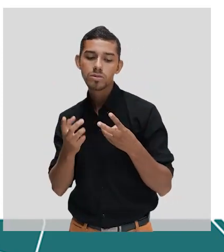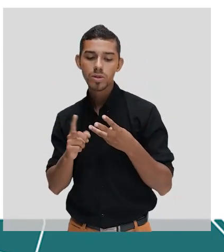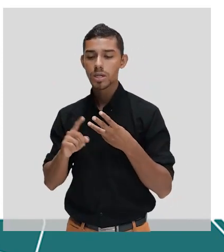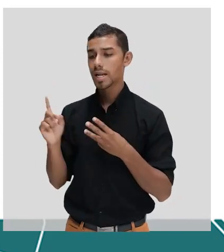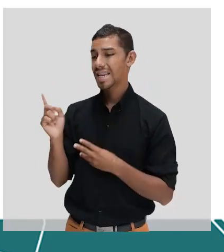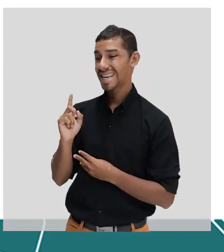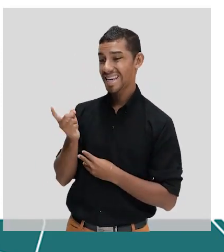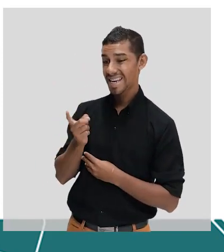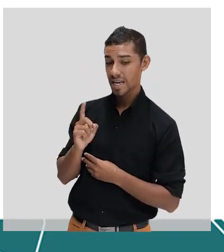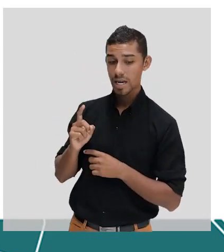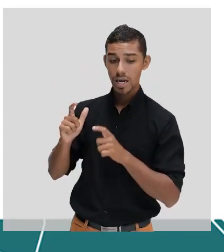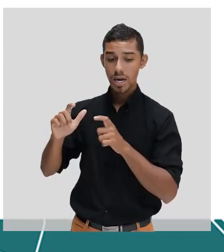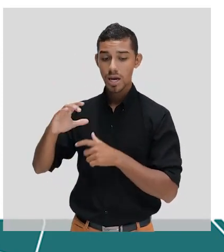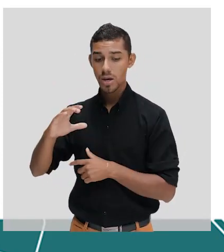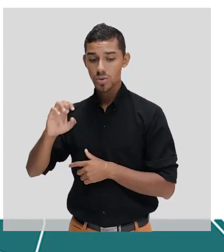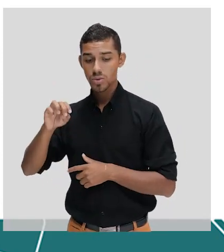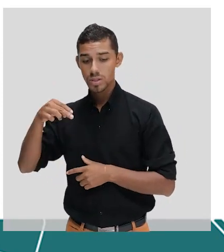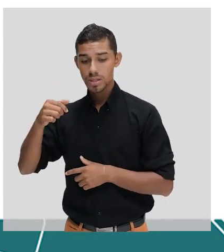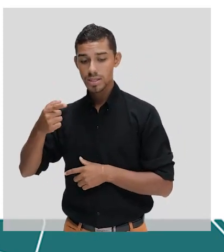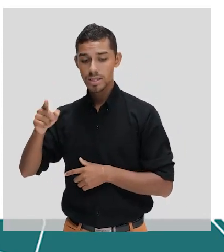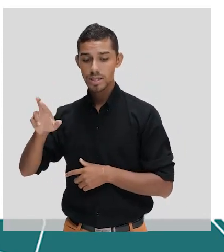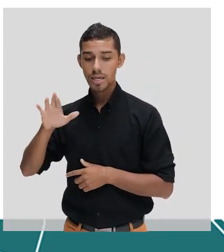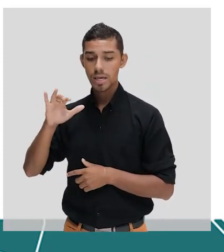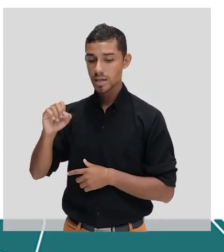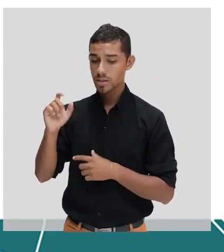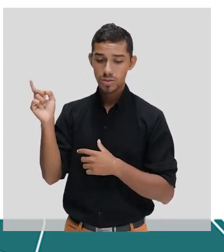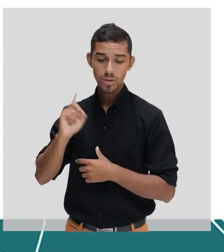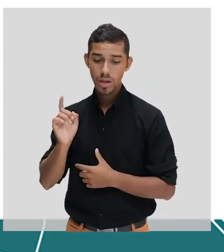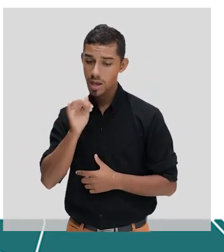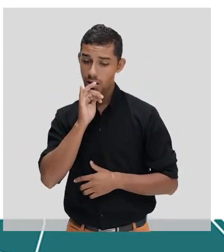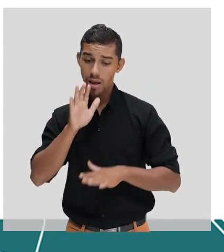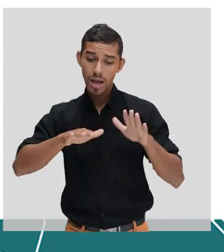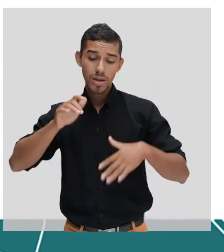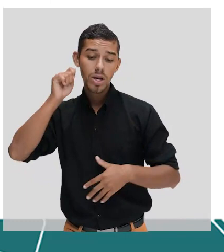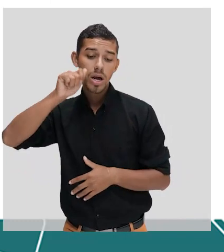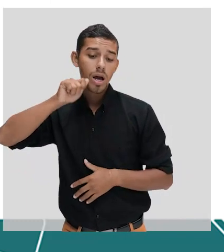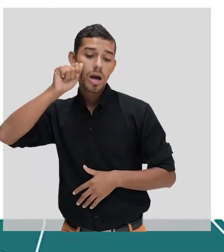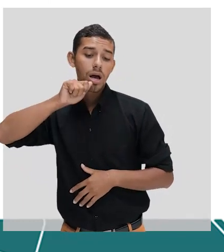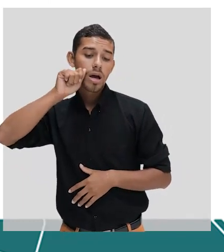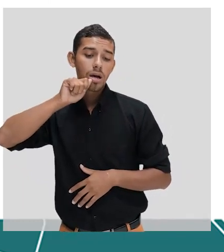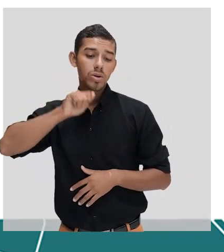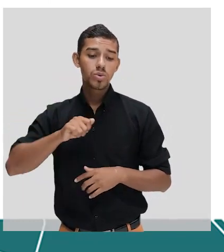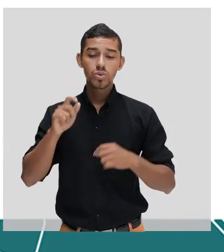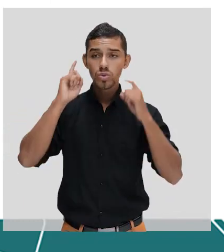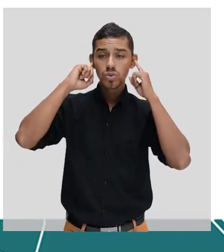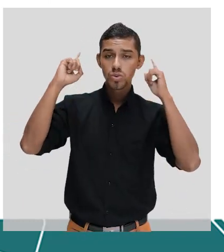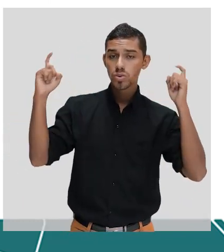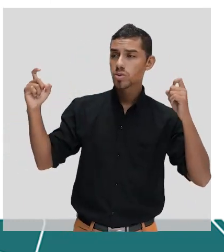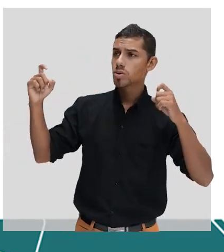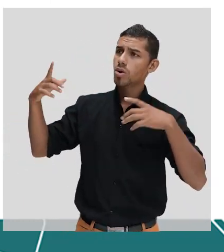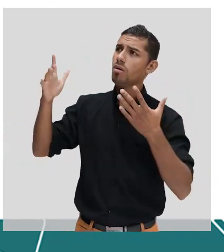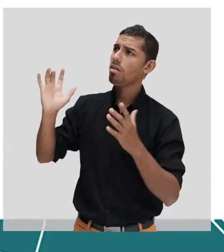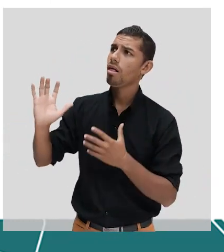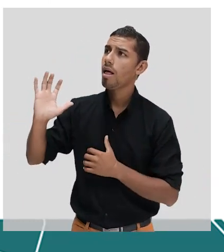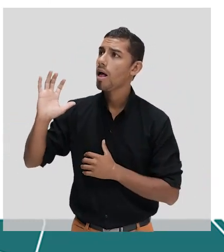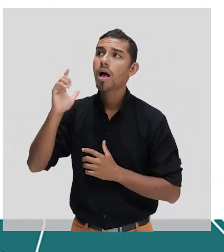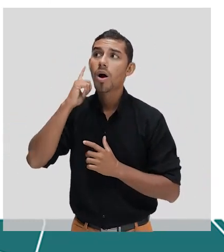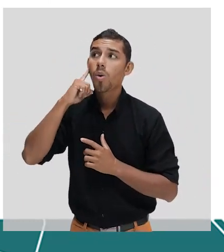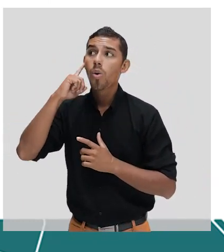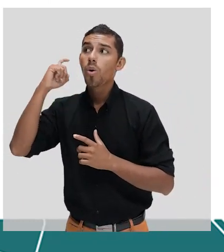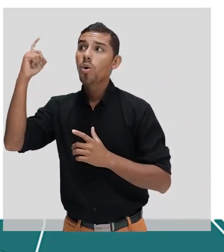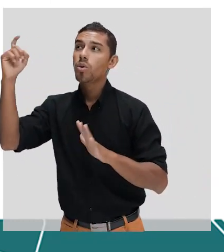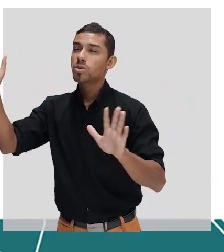O que seria isso? Não cenário. O verbal, o ator às vezes descreve a situação. O sonoro, eu vou utilizar situações